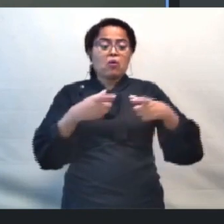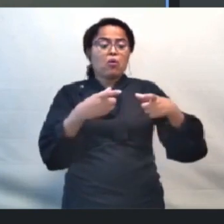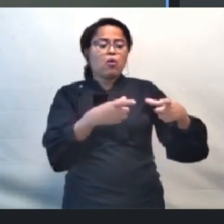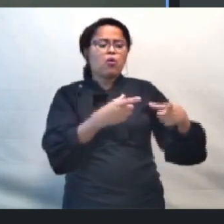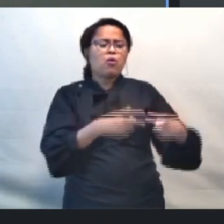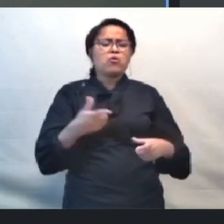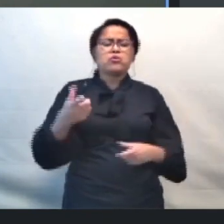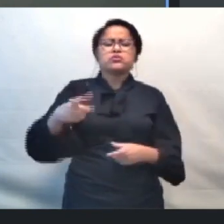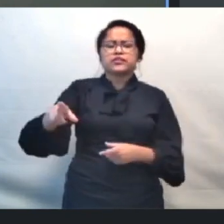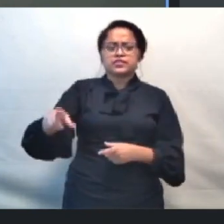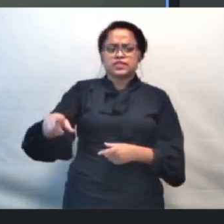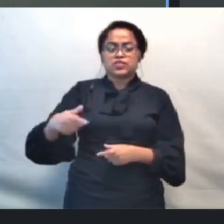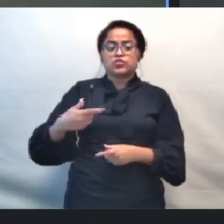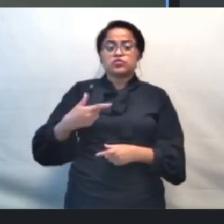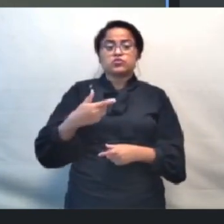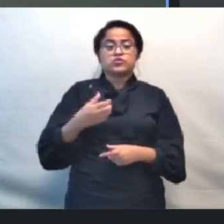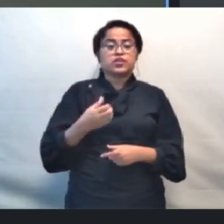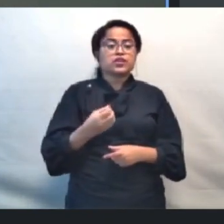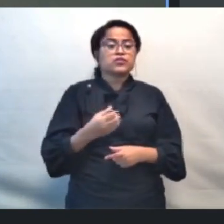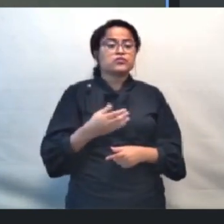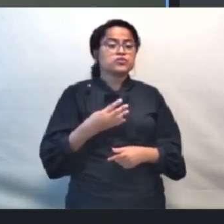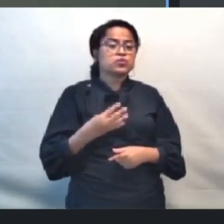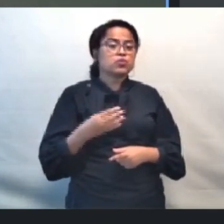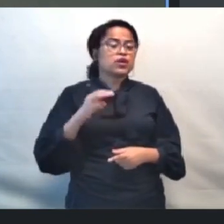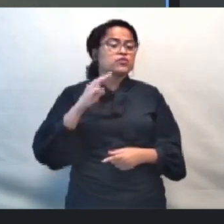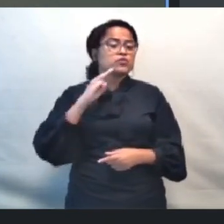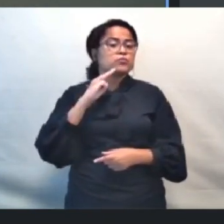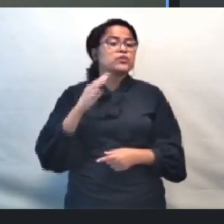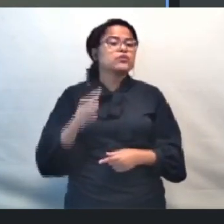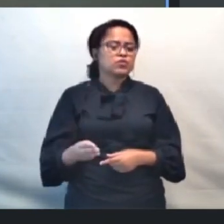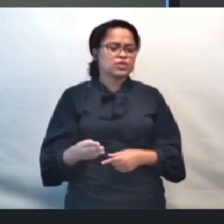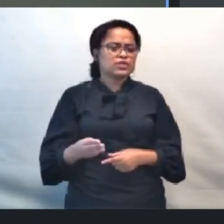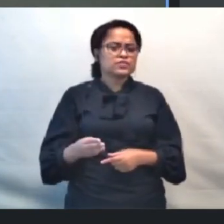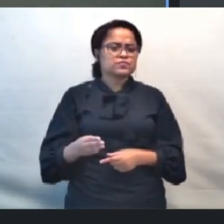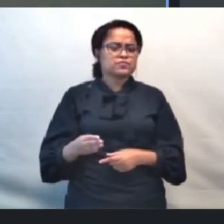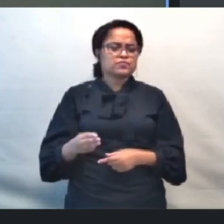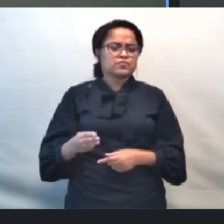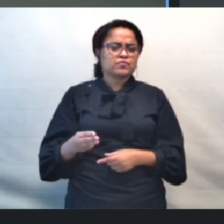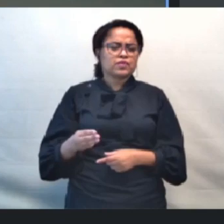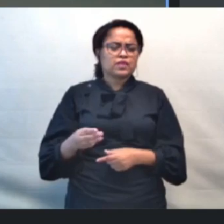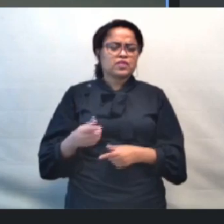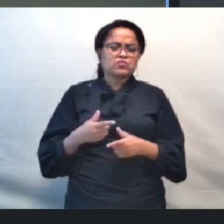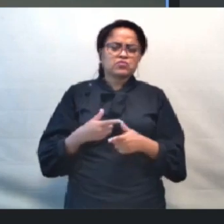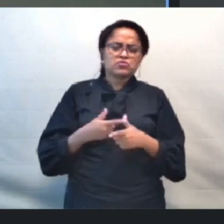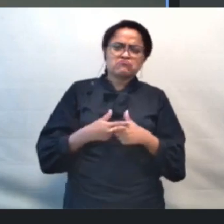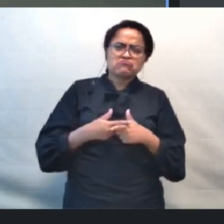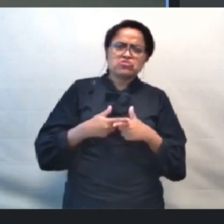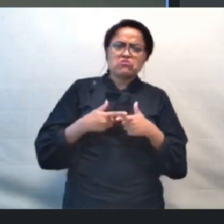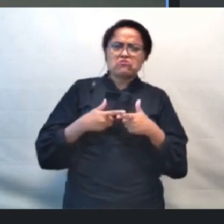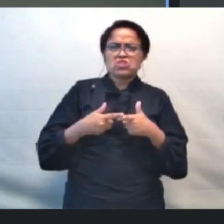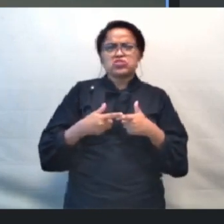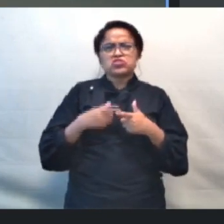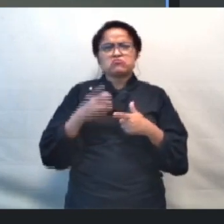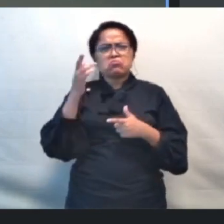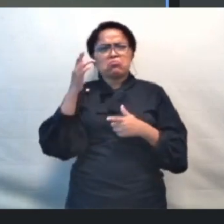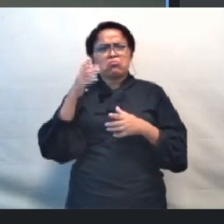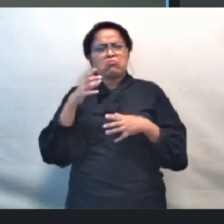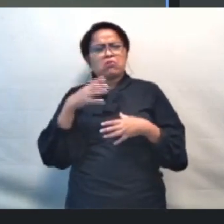204 milhões de superávit. Esses 204 milhões nós podemos quebrar de maneira simples aqui, meio a